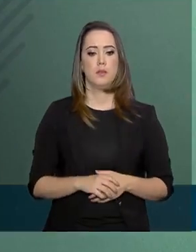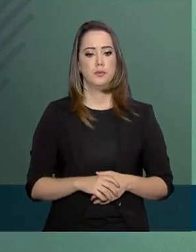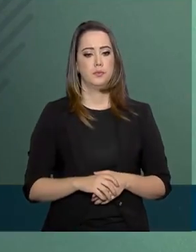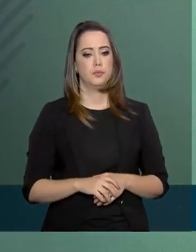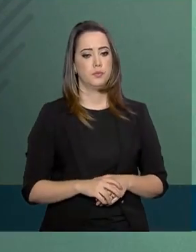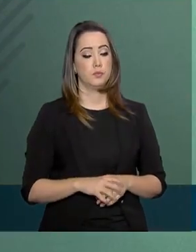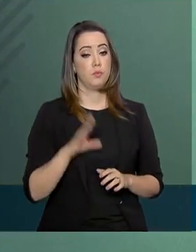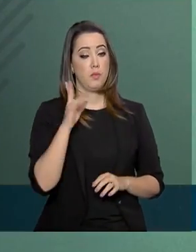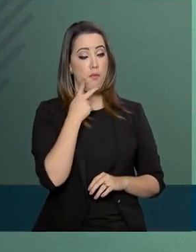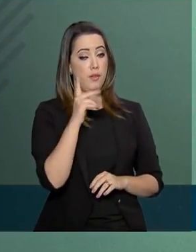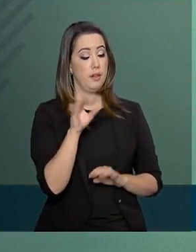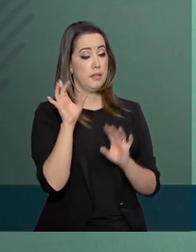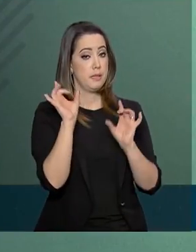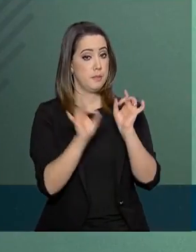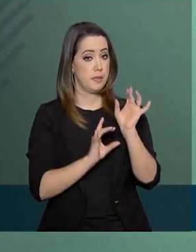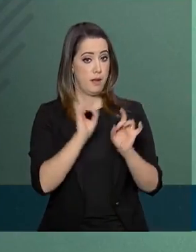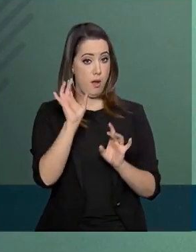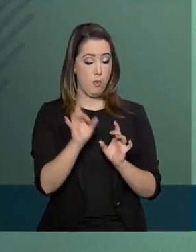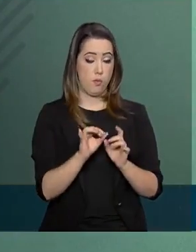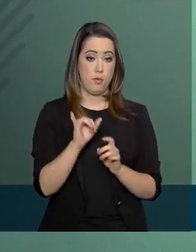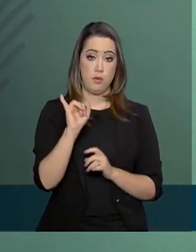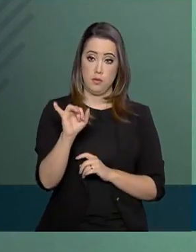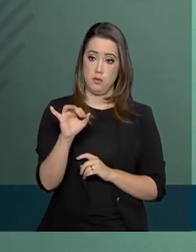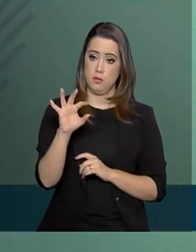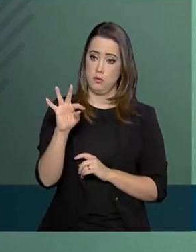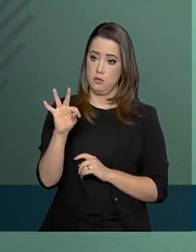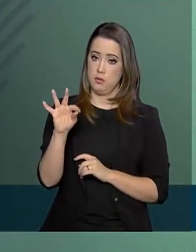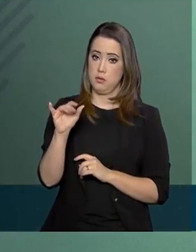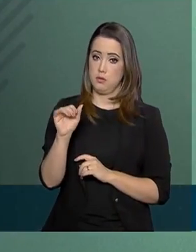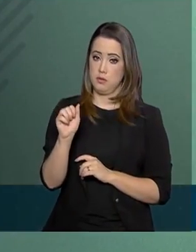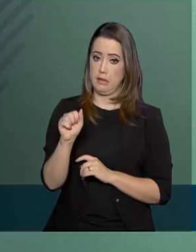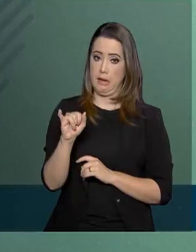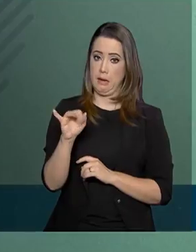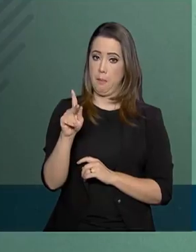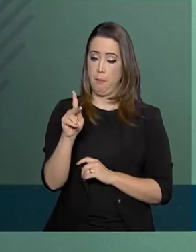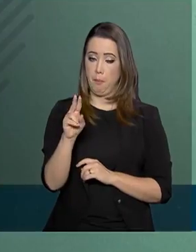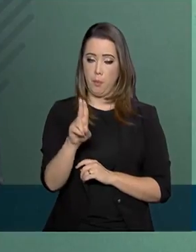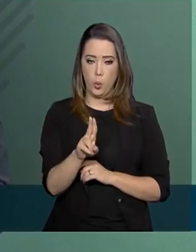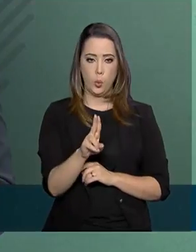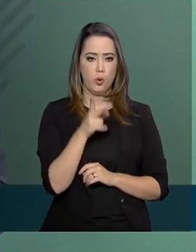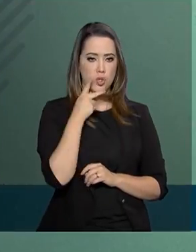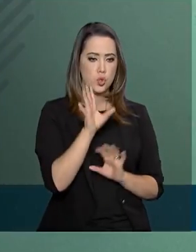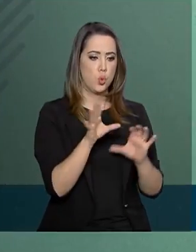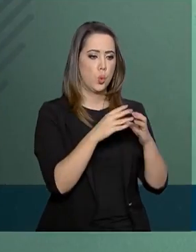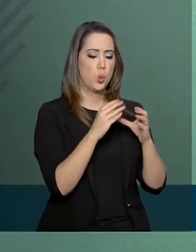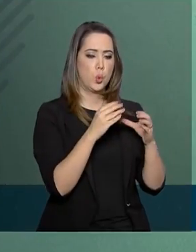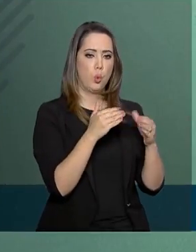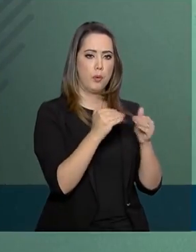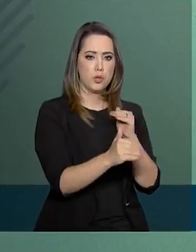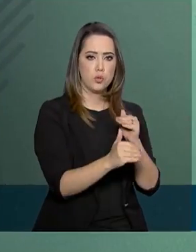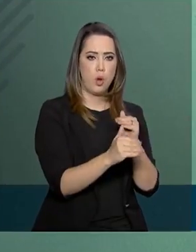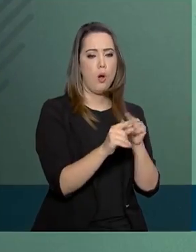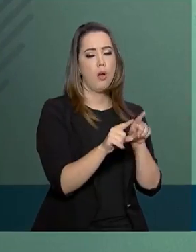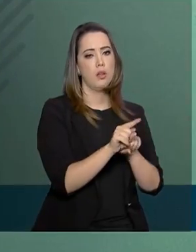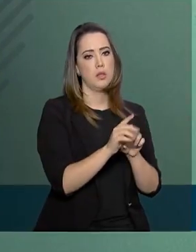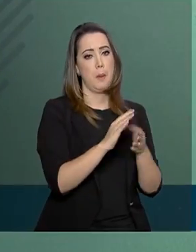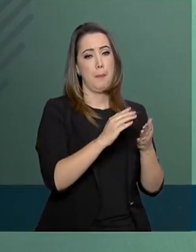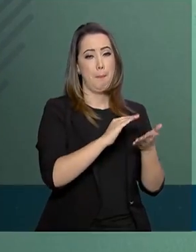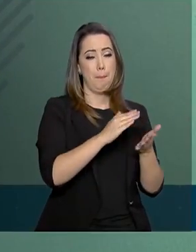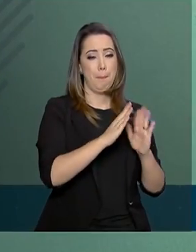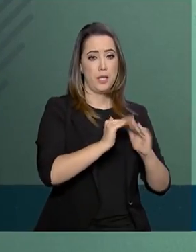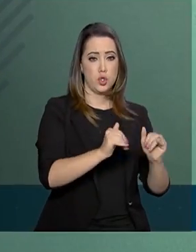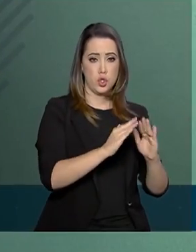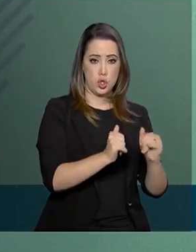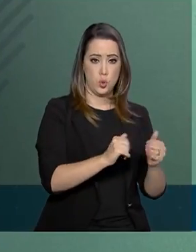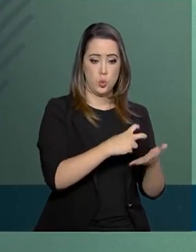o caso específico de que supostamente a oposição no paraguai tem entrado com um pedido de impeachment ao vice-presidente é o que